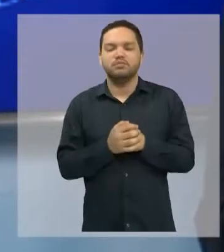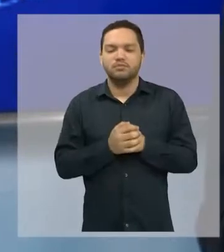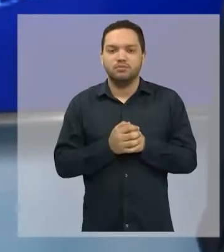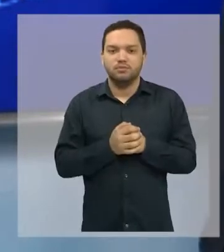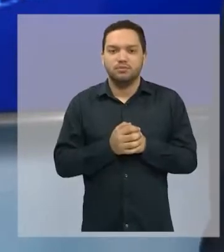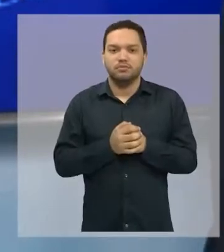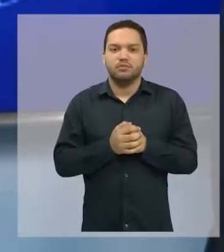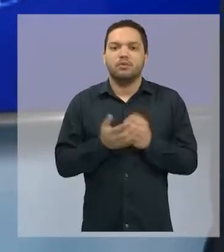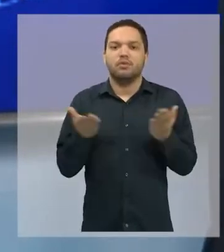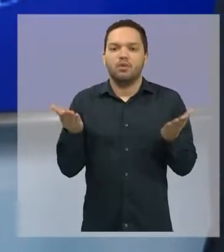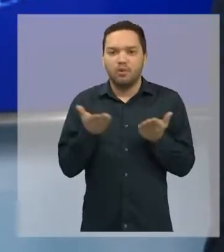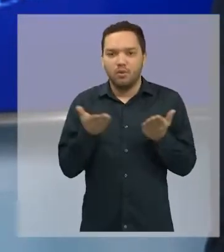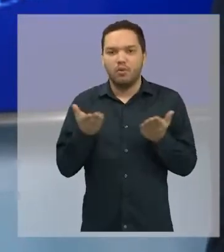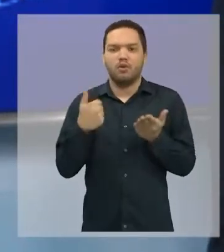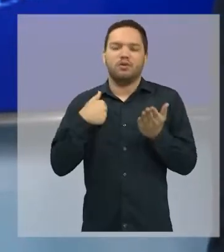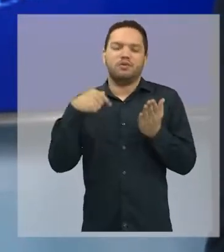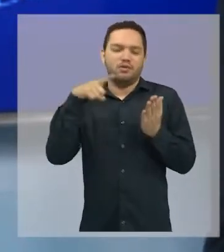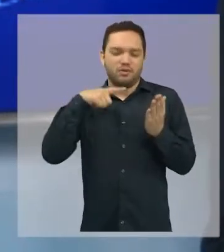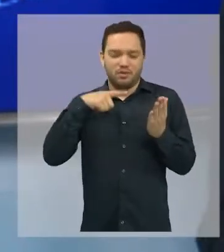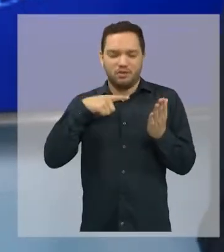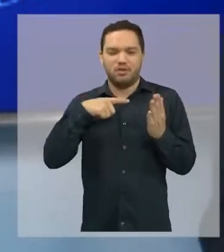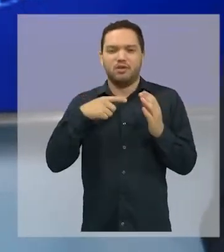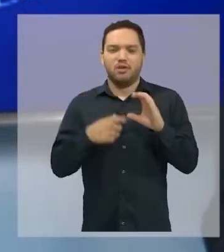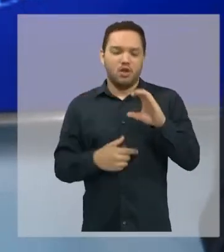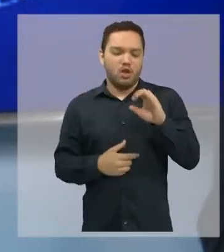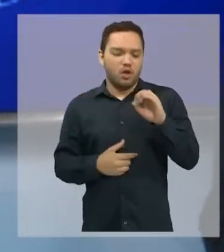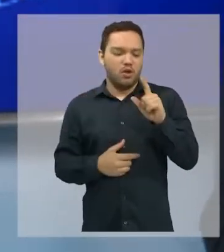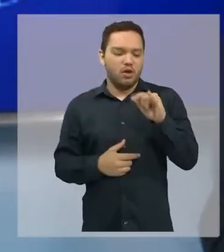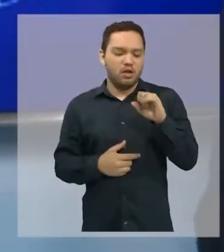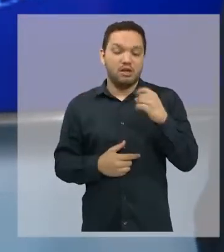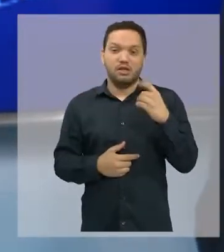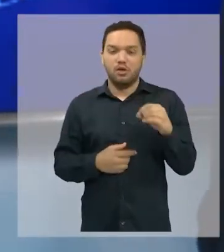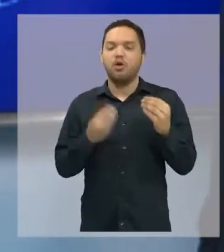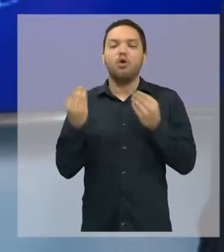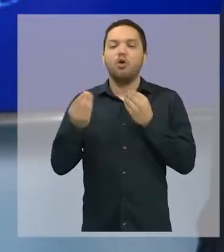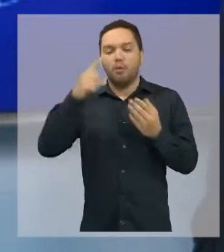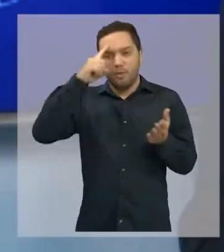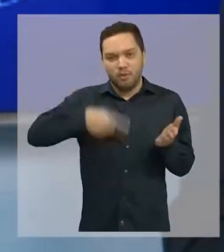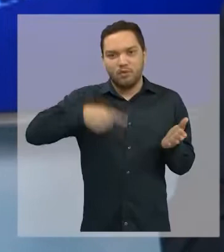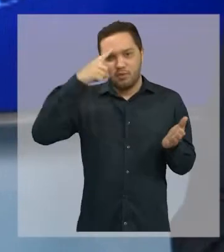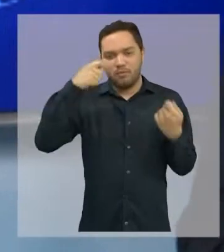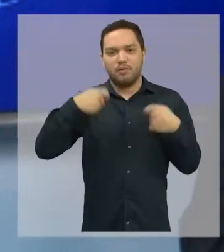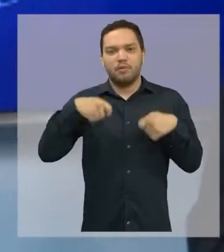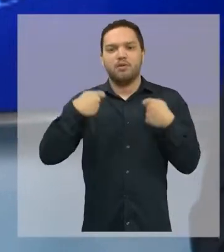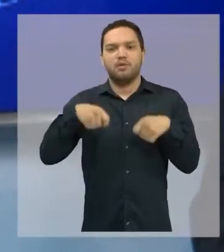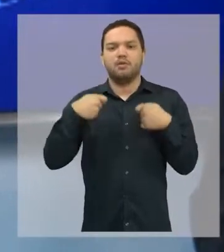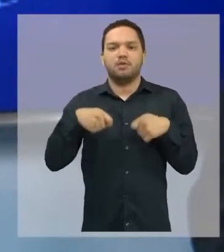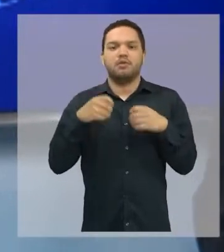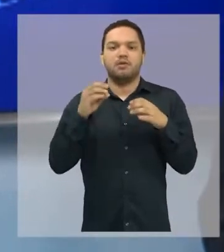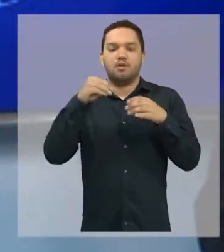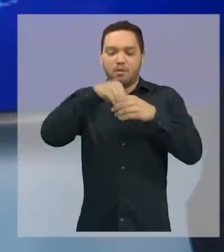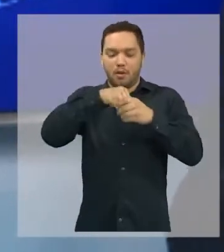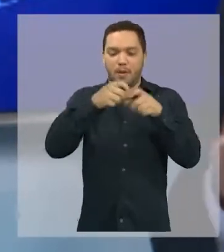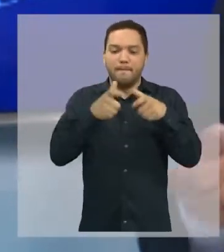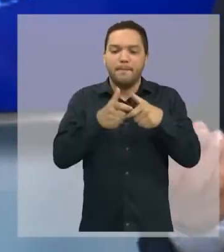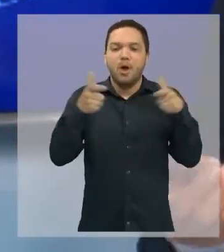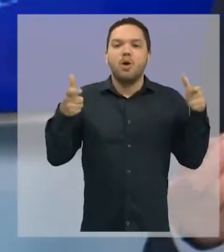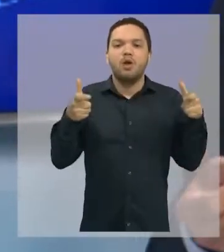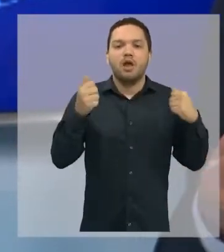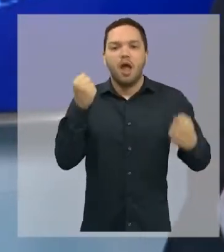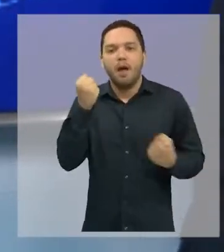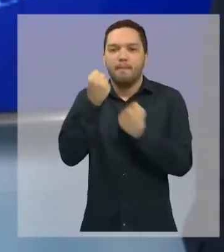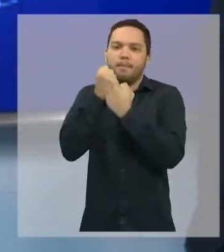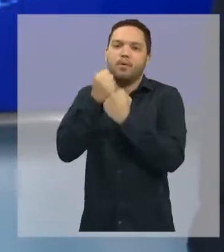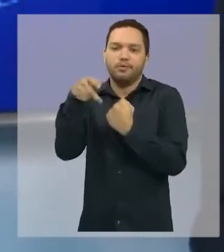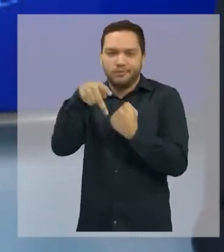nessa configuração de governo de coalizão, ou seja, para poder governar, precisa estabelecer maioria dentro do